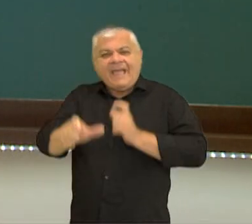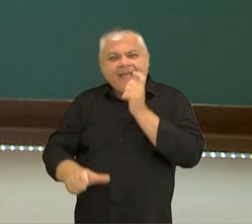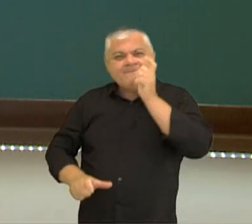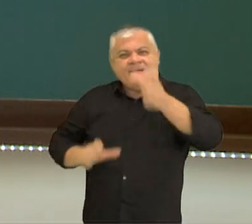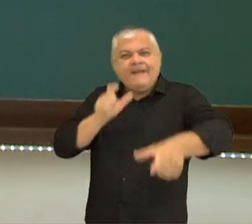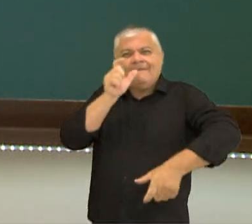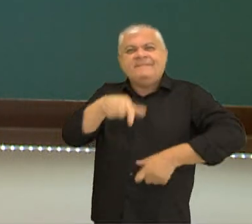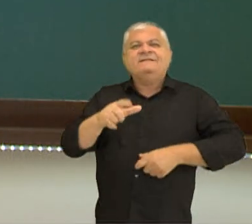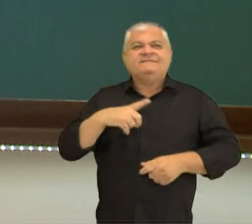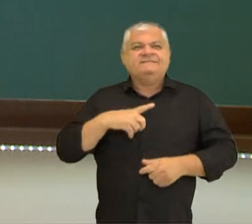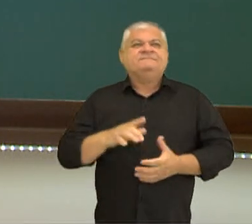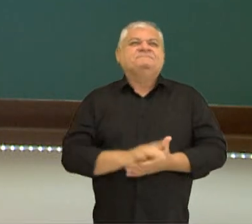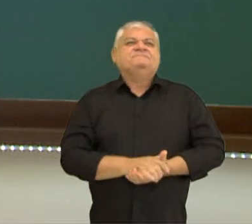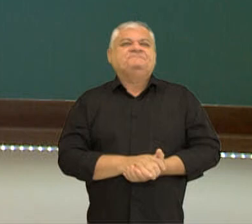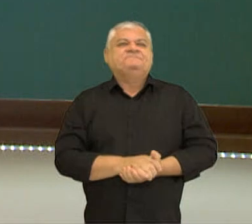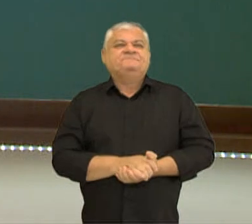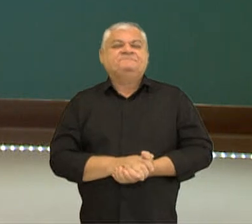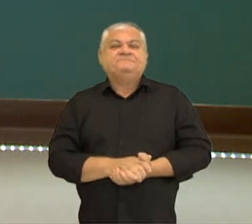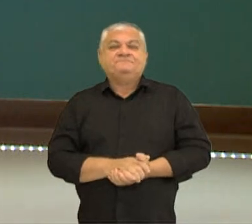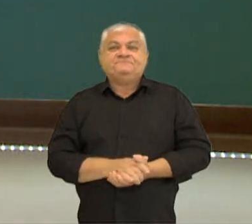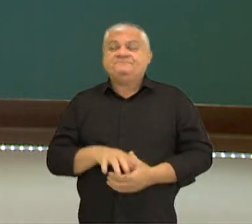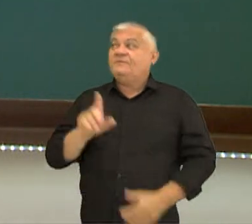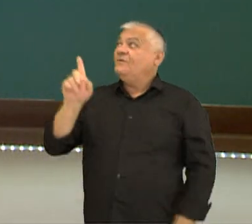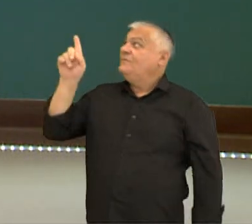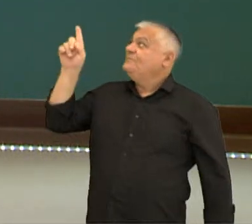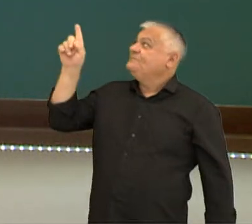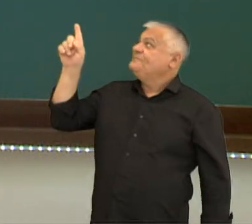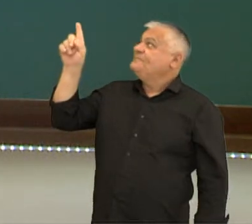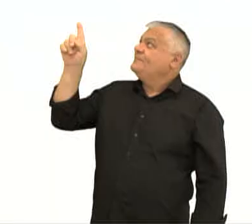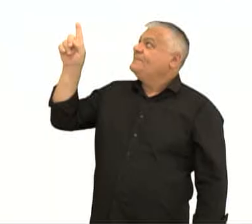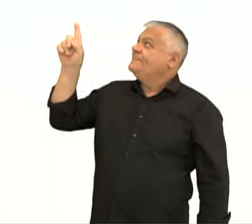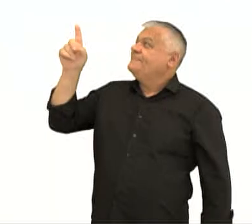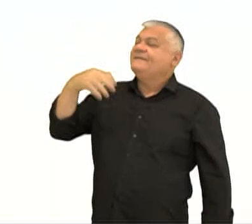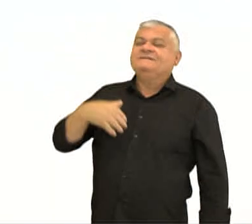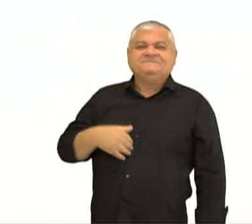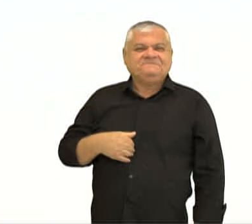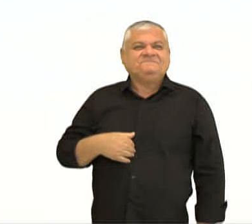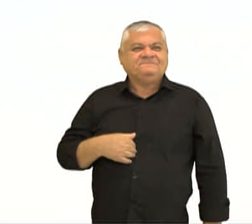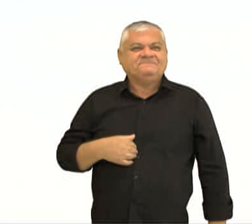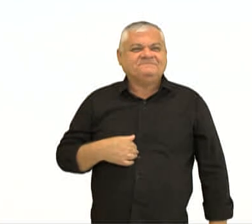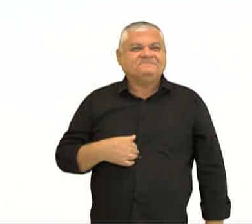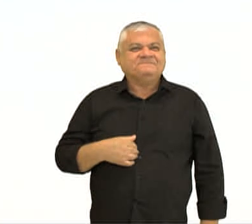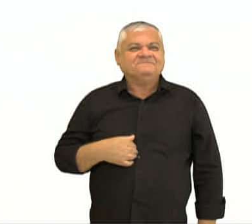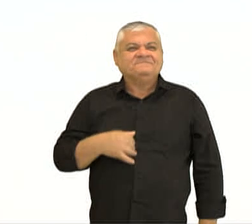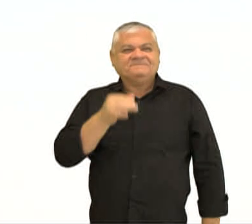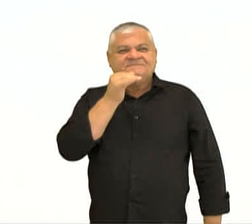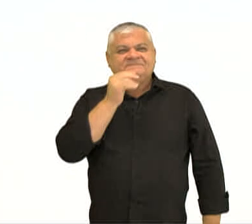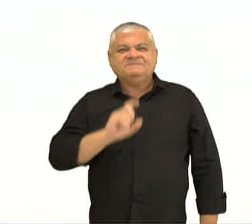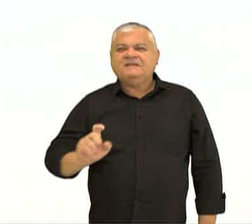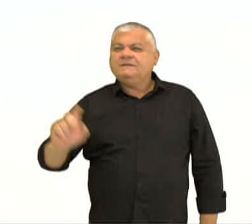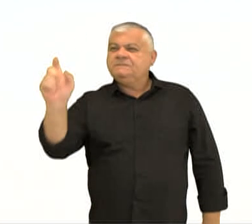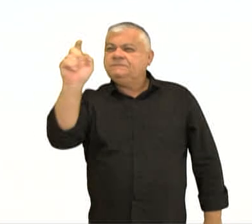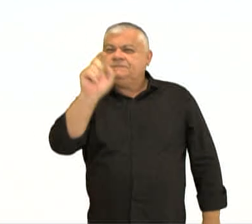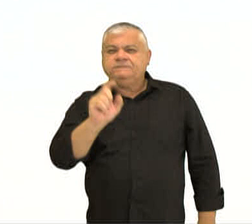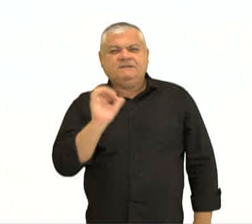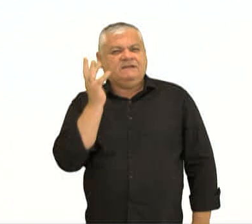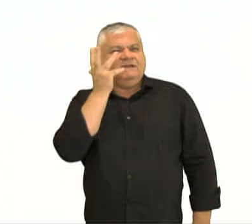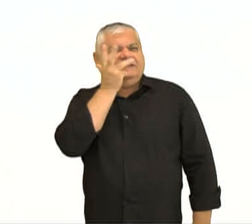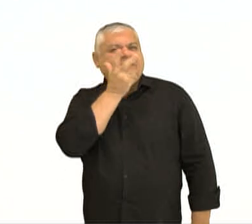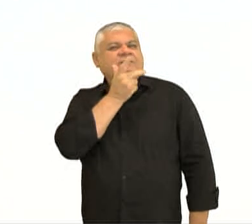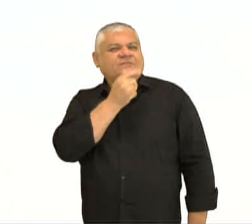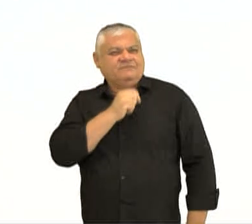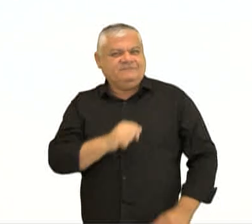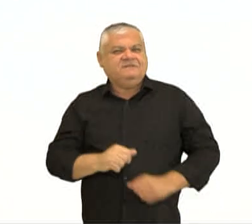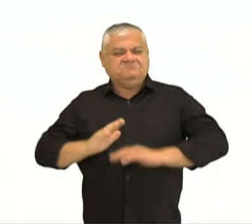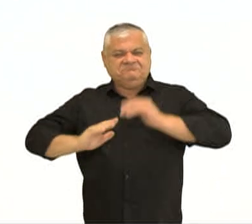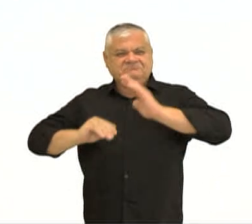aí, Então, um exemplo aqui de grafite, da cultura do hip hop. Então, olha que lindo, gente.